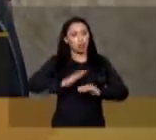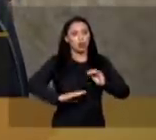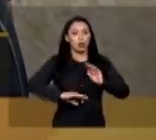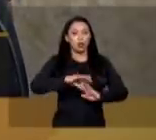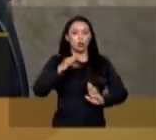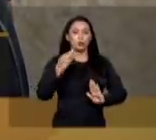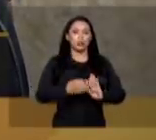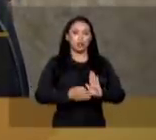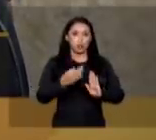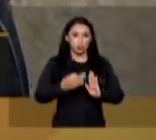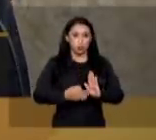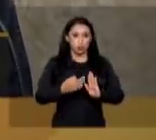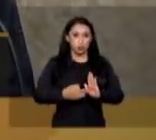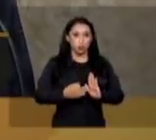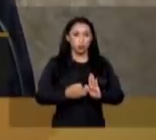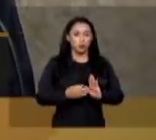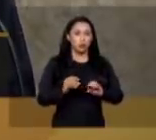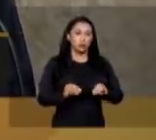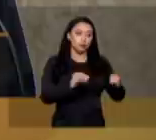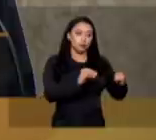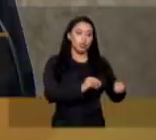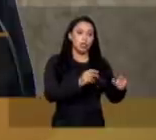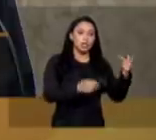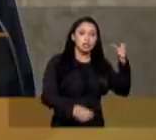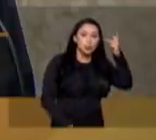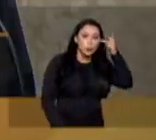competência do juízo de São Paulo.